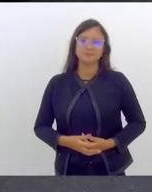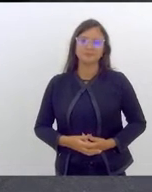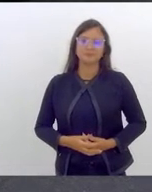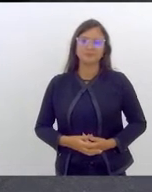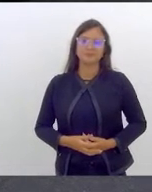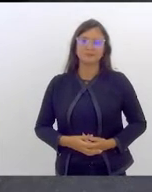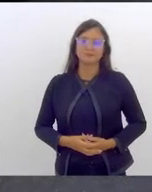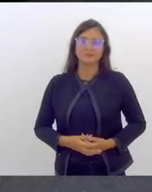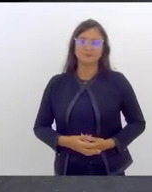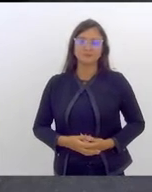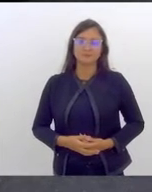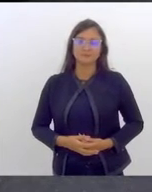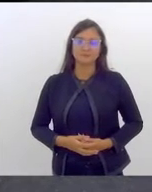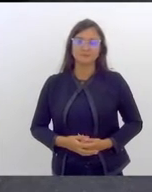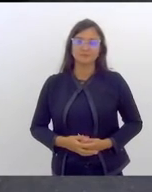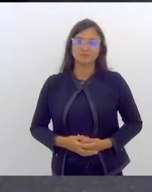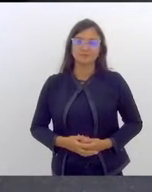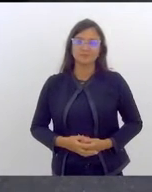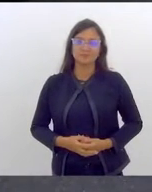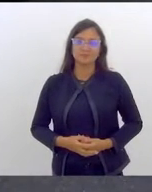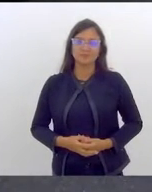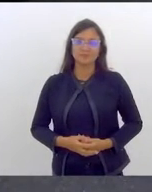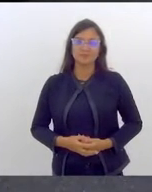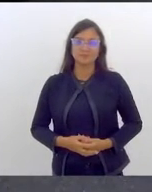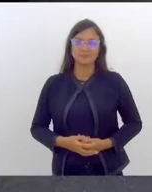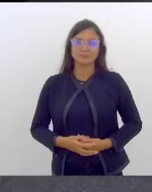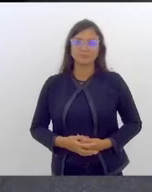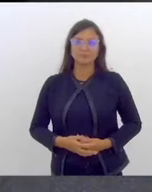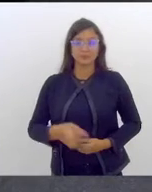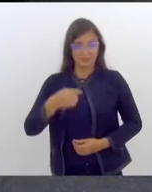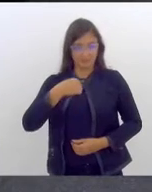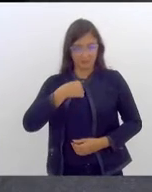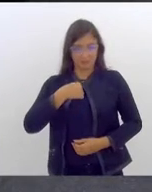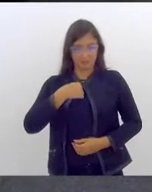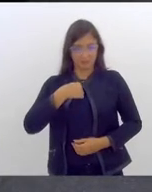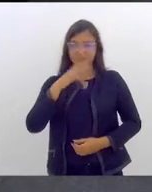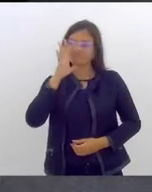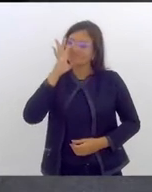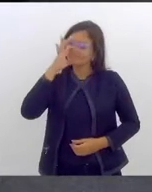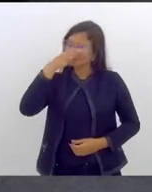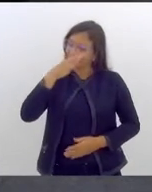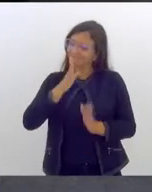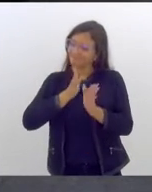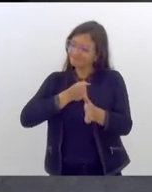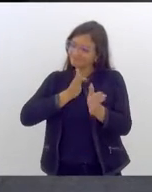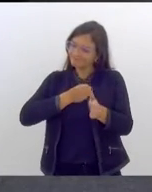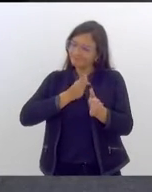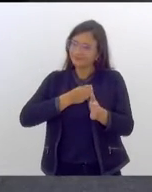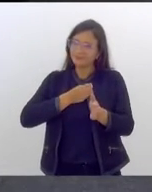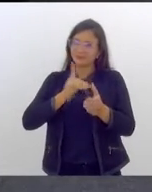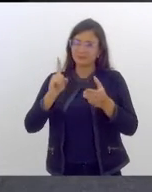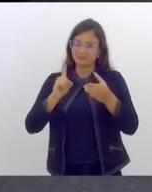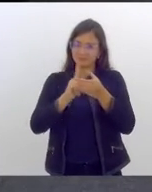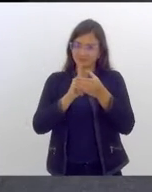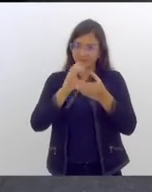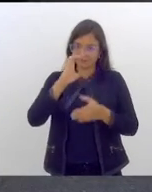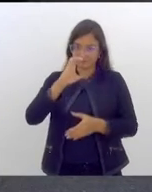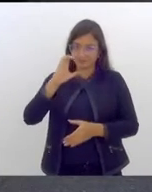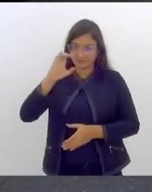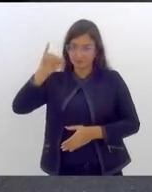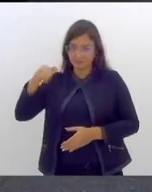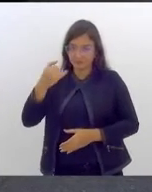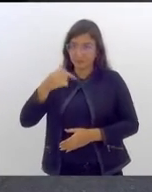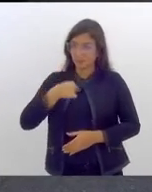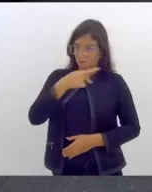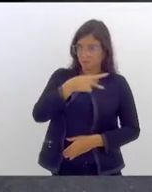este Fiel membro da ccj mesmo não sendo presidente